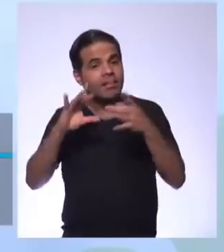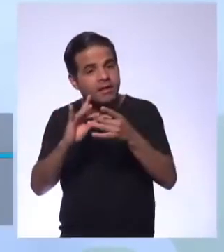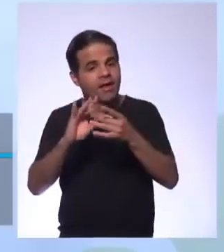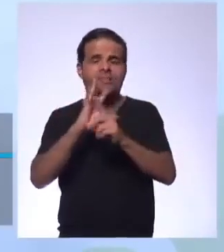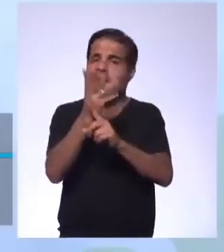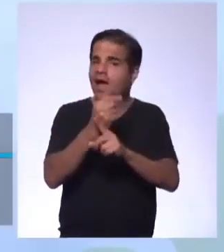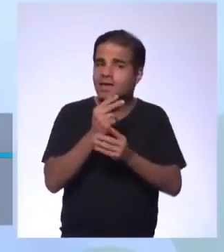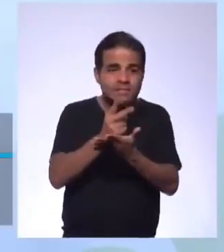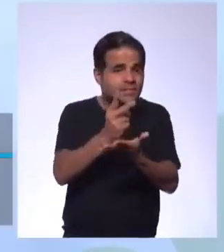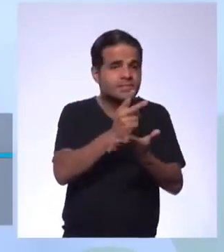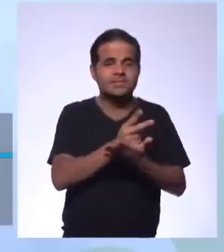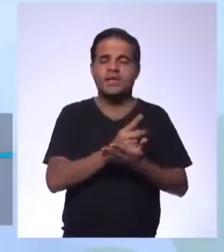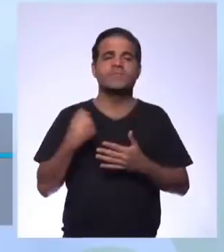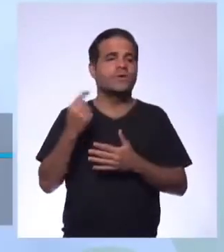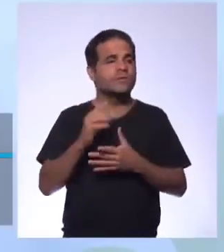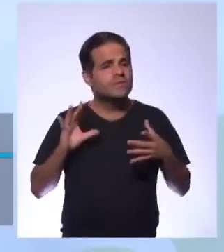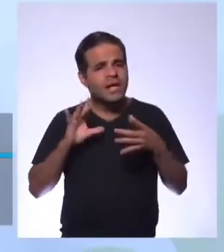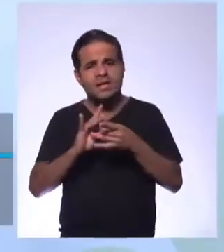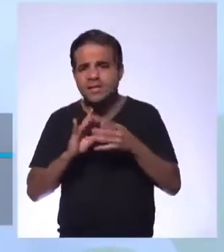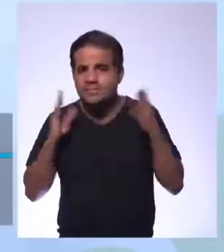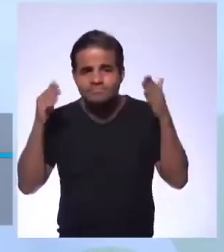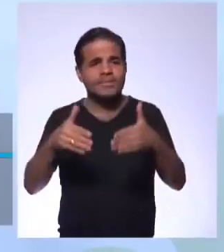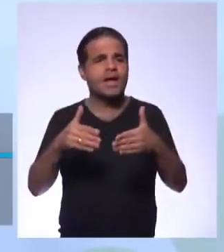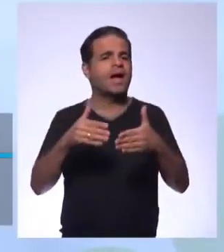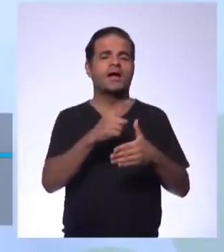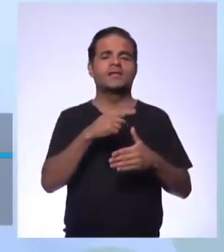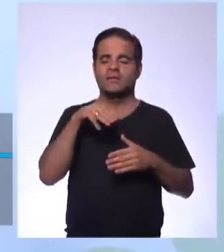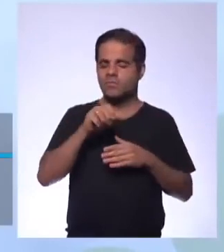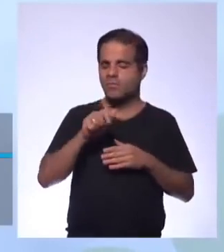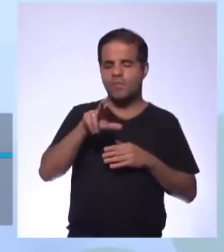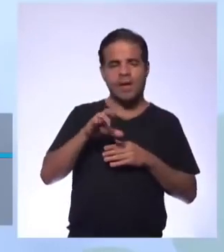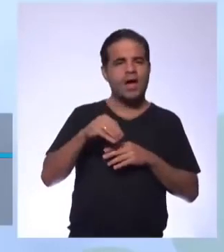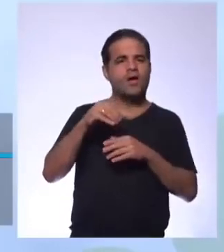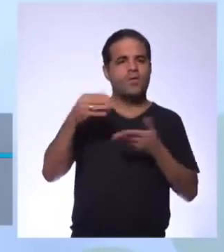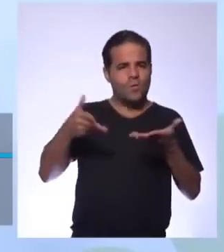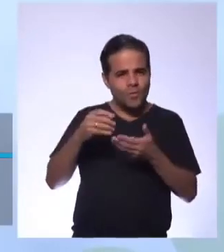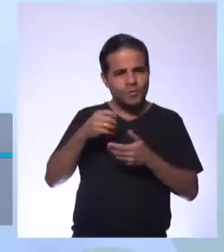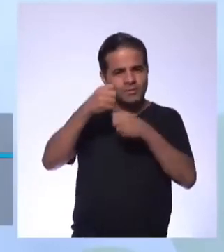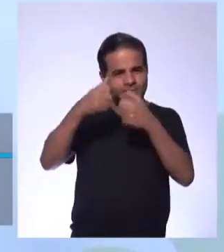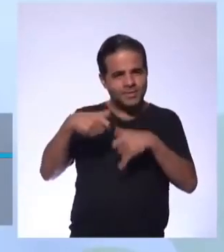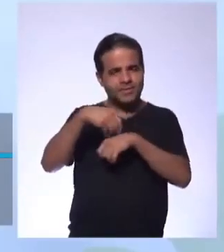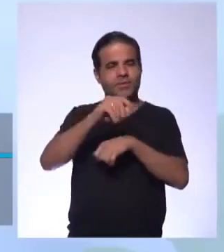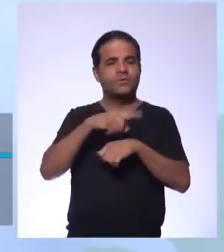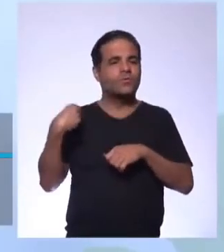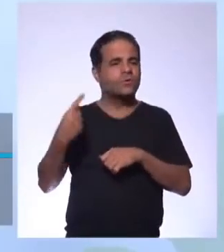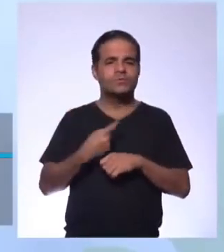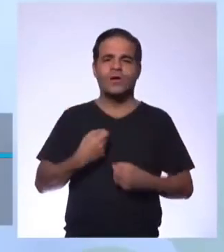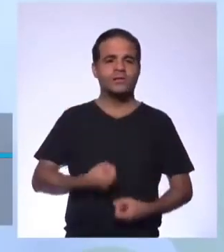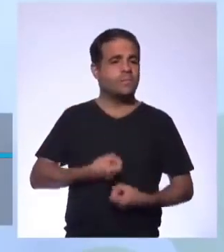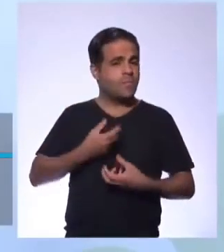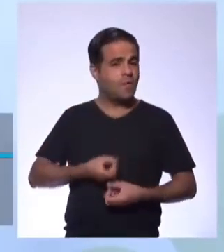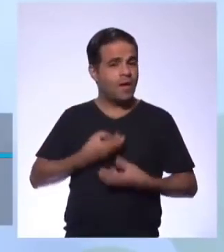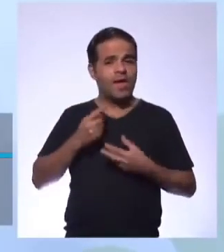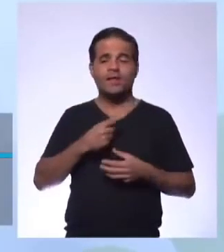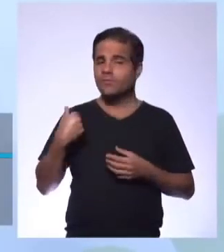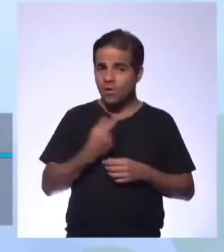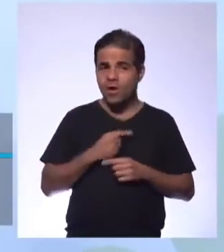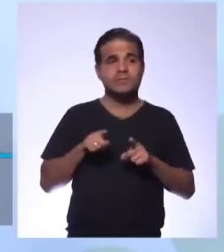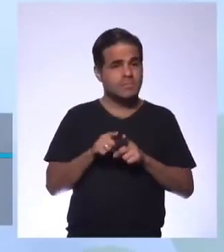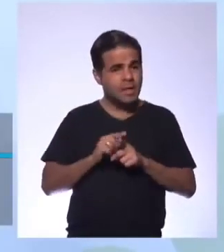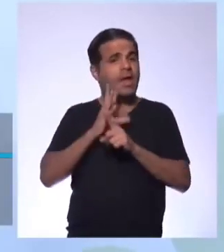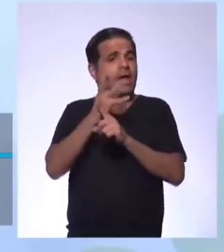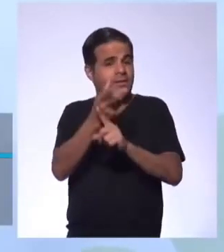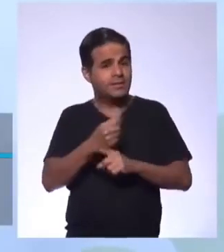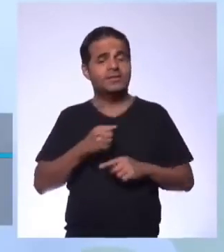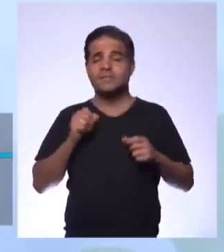arte o tempo todo, né, gente? A gente tá ligada à arte. Como o Mauro deu uma aula hoje falando todos nós somos poetas, eu digo que todos nós somos artistas,